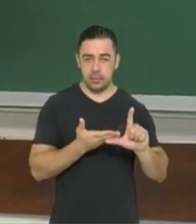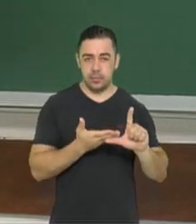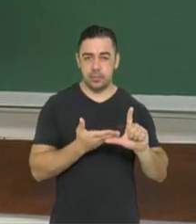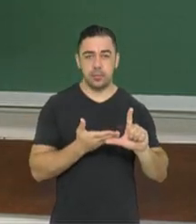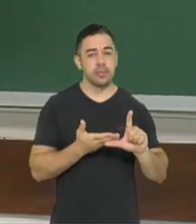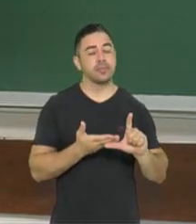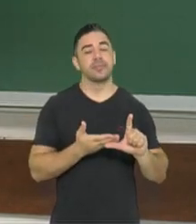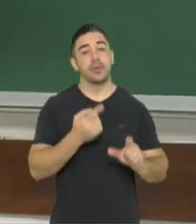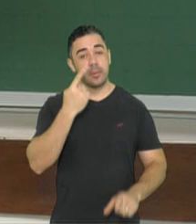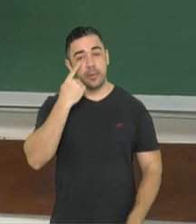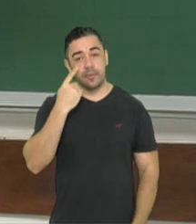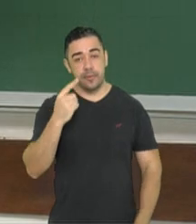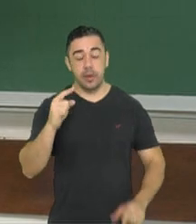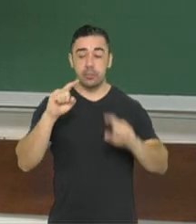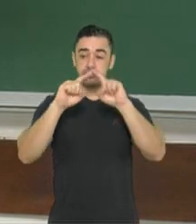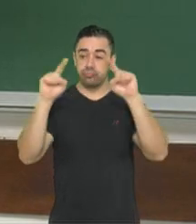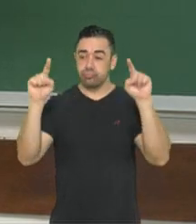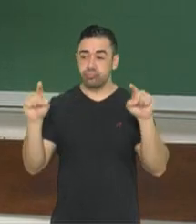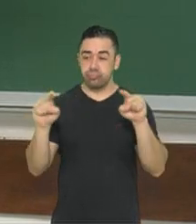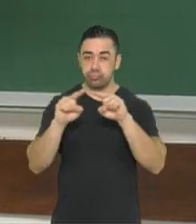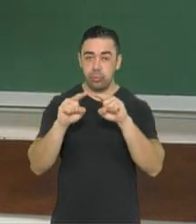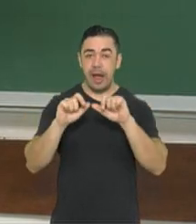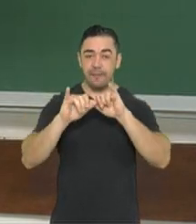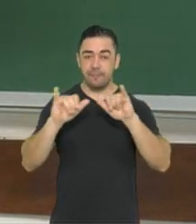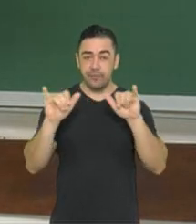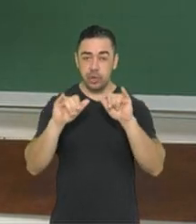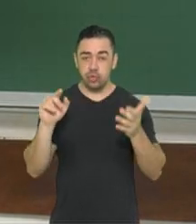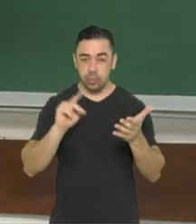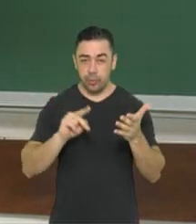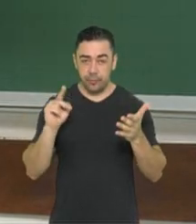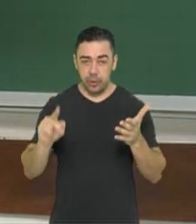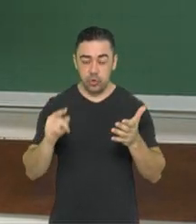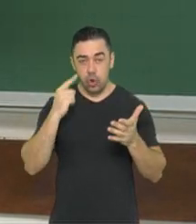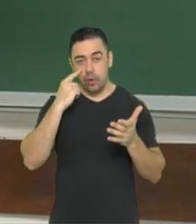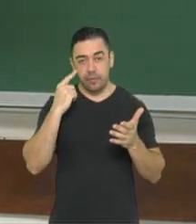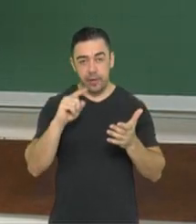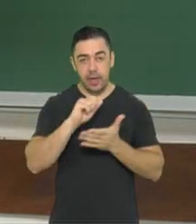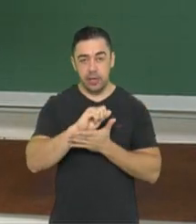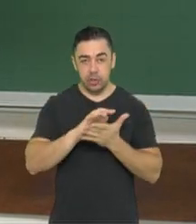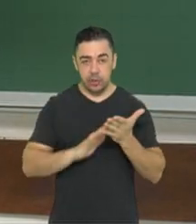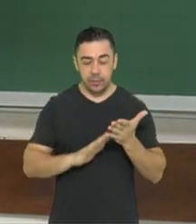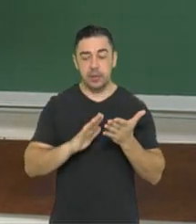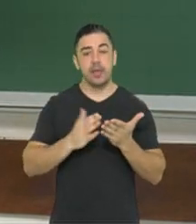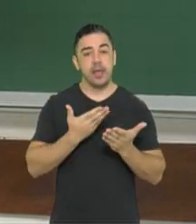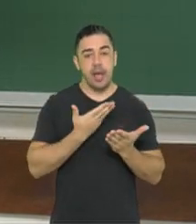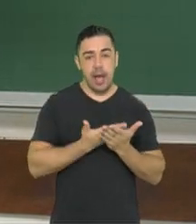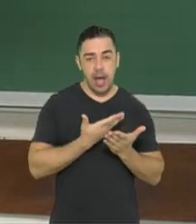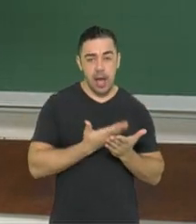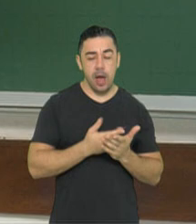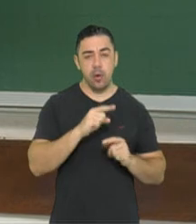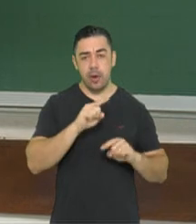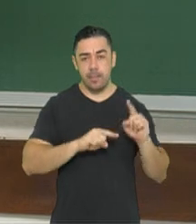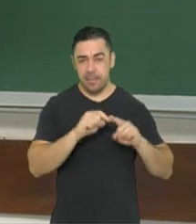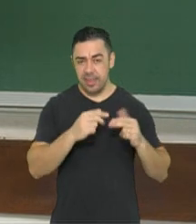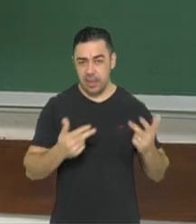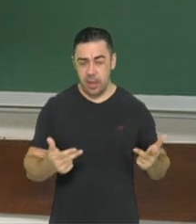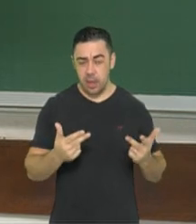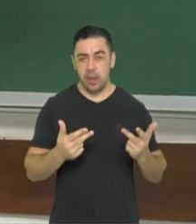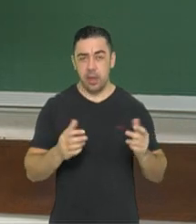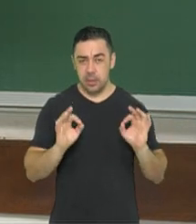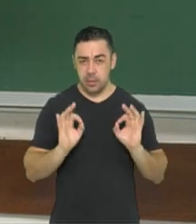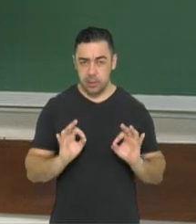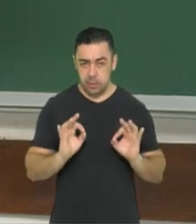Para acompanhar o mural da turma de vocês, ver as atividades postadas, as aulas, os materiais.